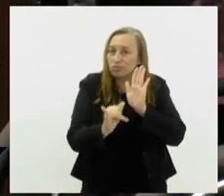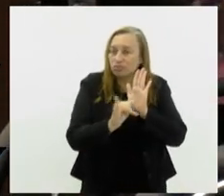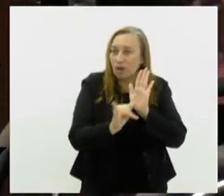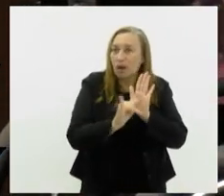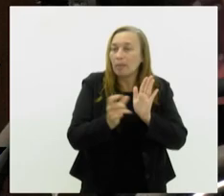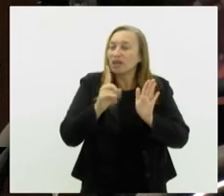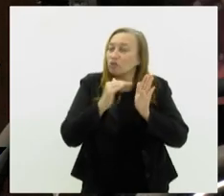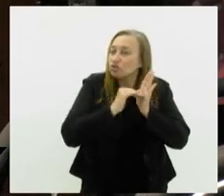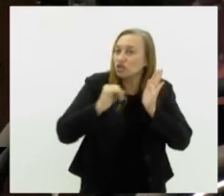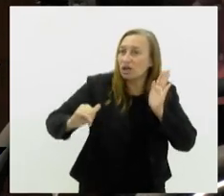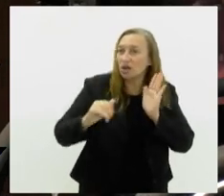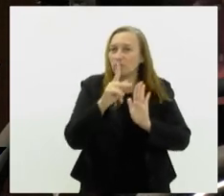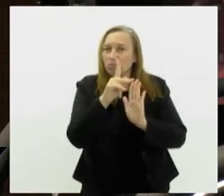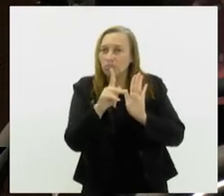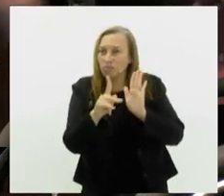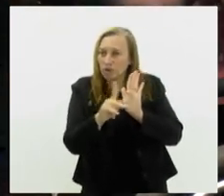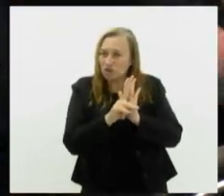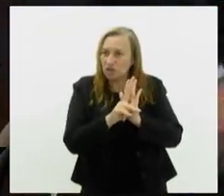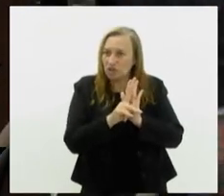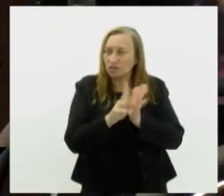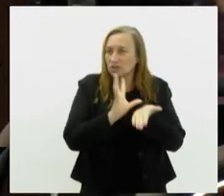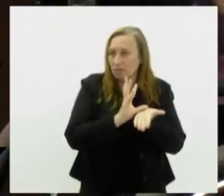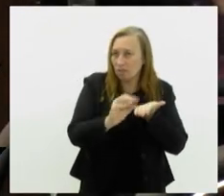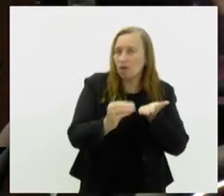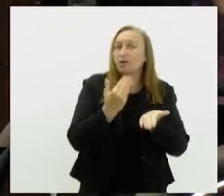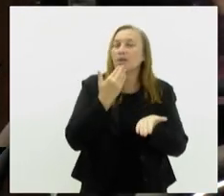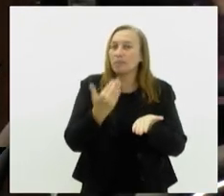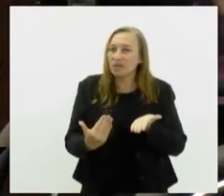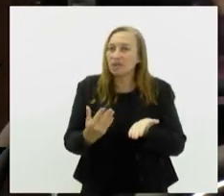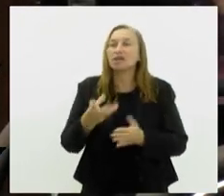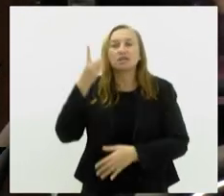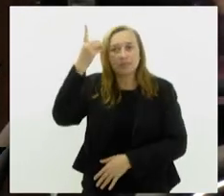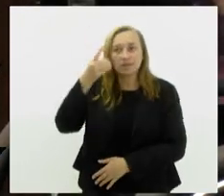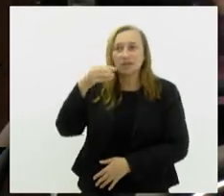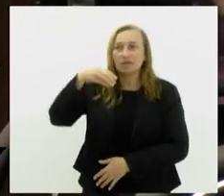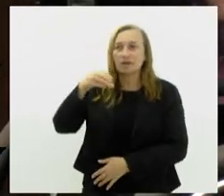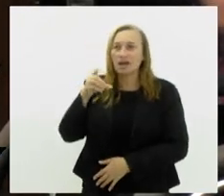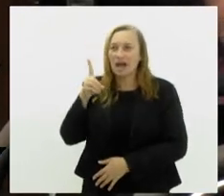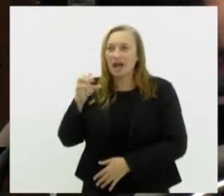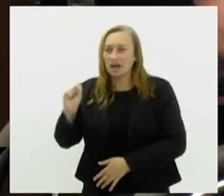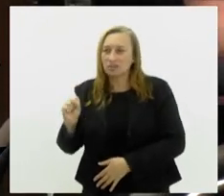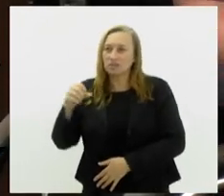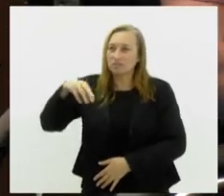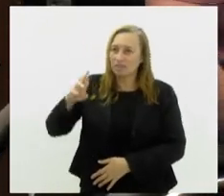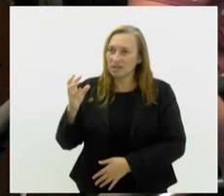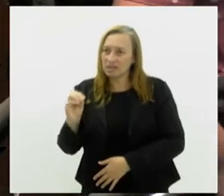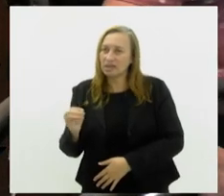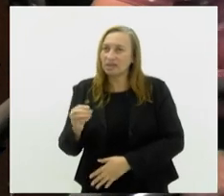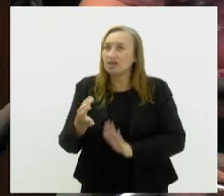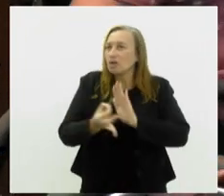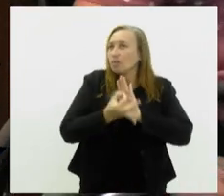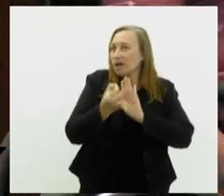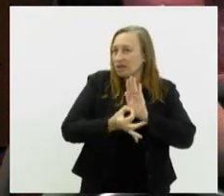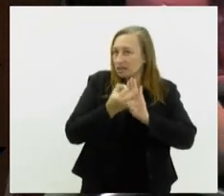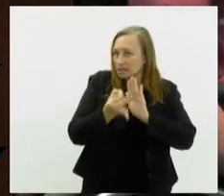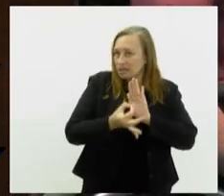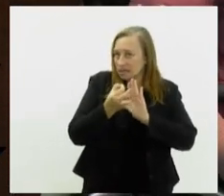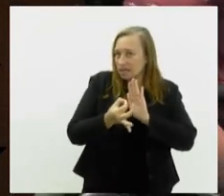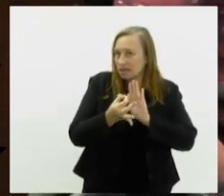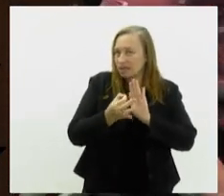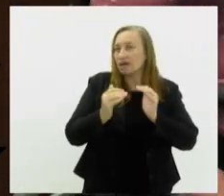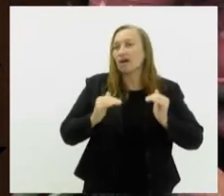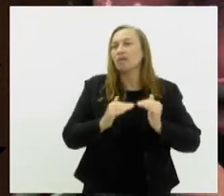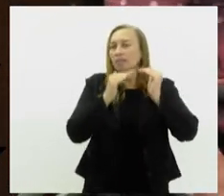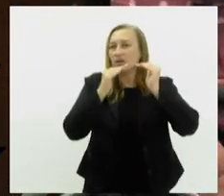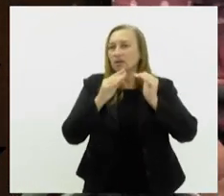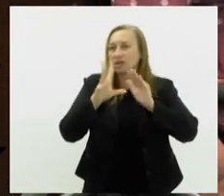de pauta, eu queria sugerir ao deputado Carlos Macedo que desse o parecer